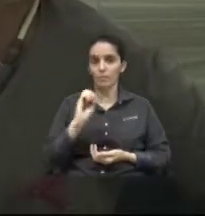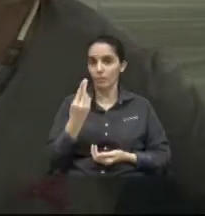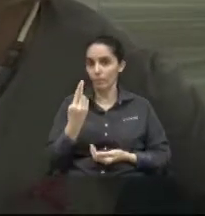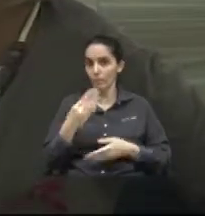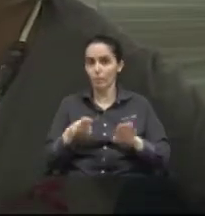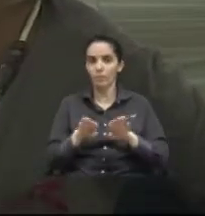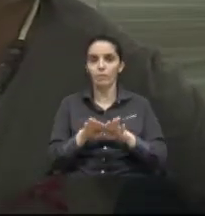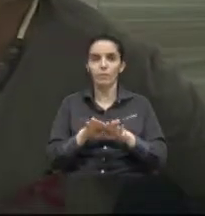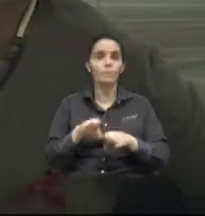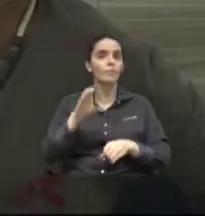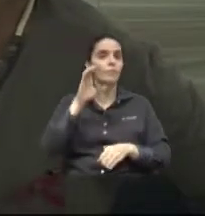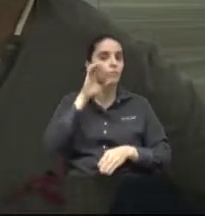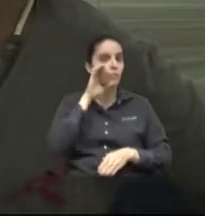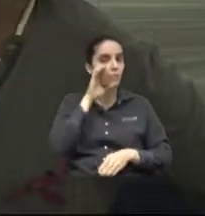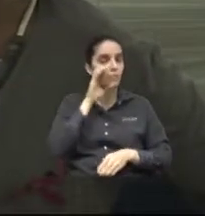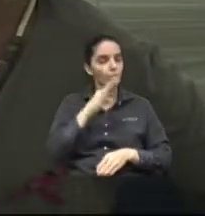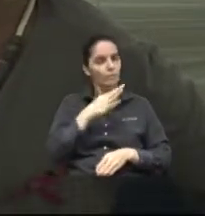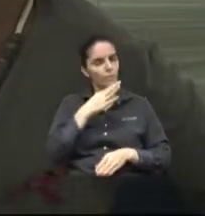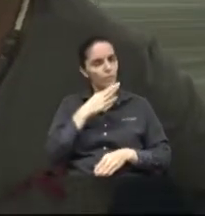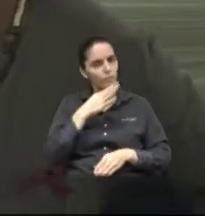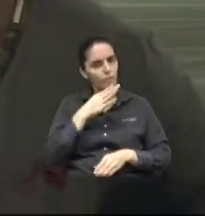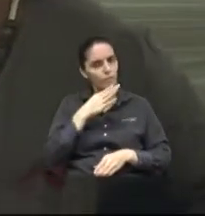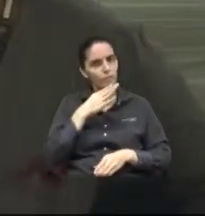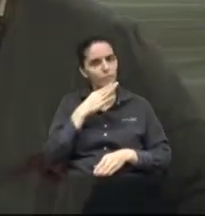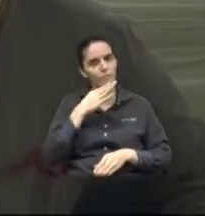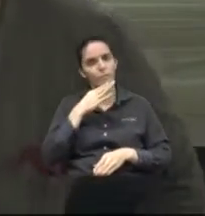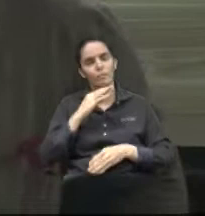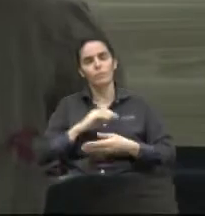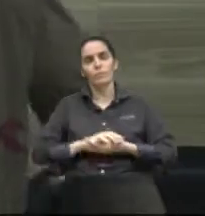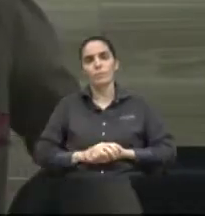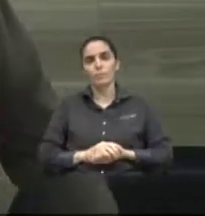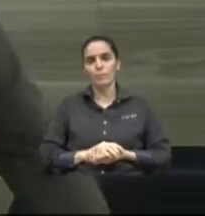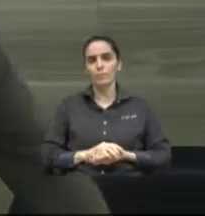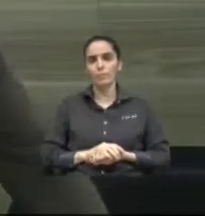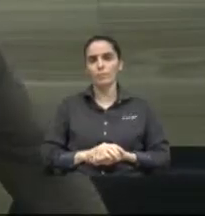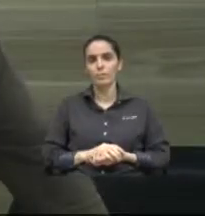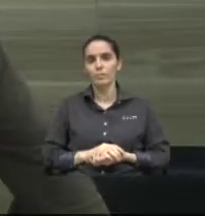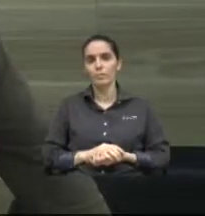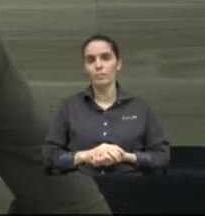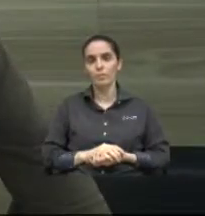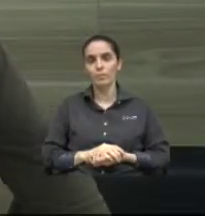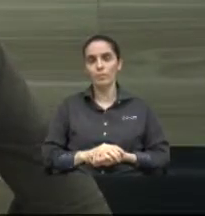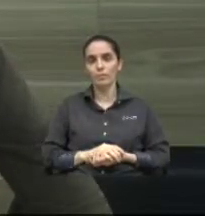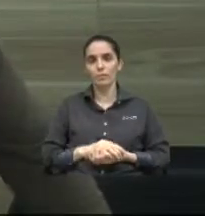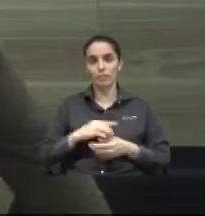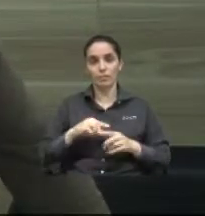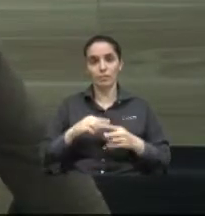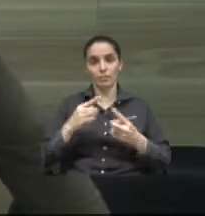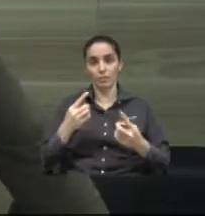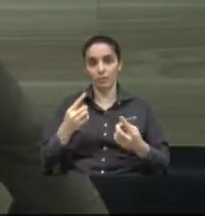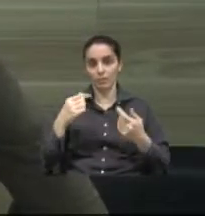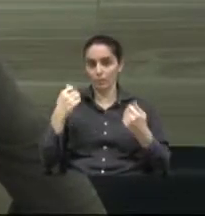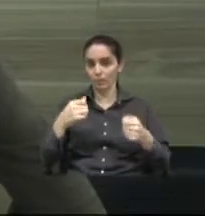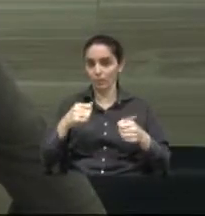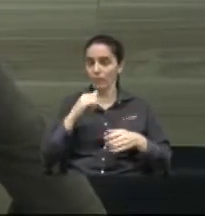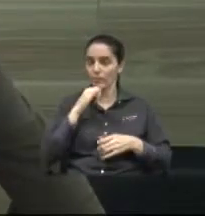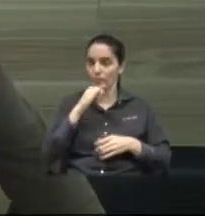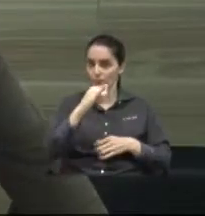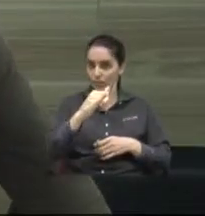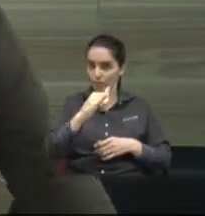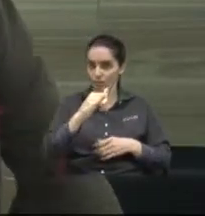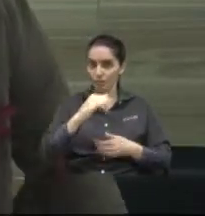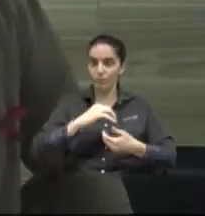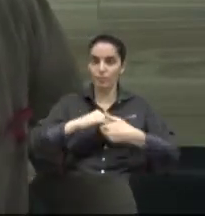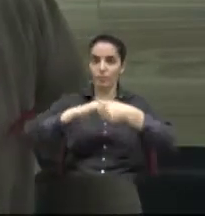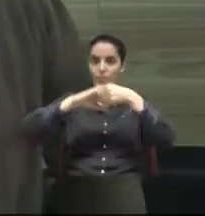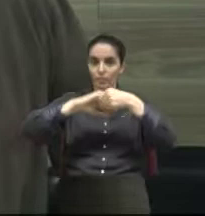da Constância Félix, com todo o conhecimento, mas é preciso dizer aqui também